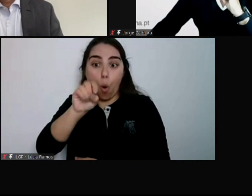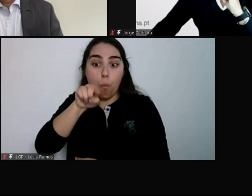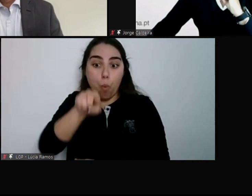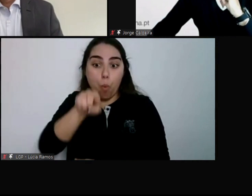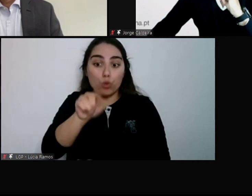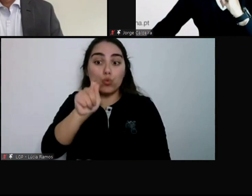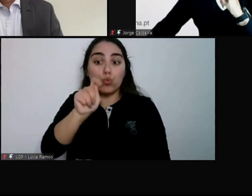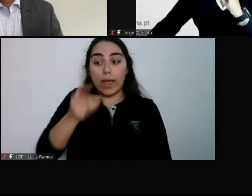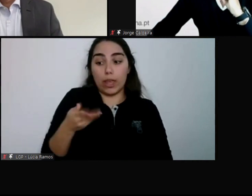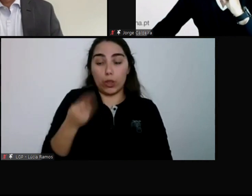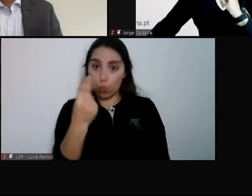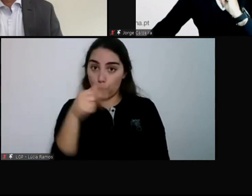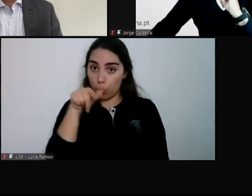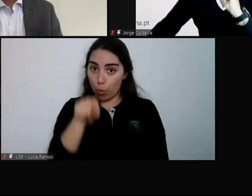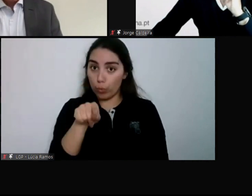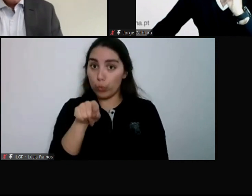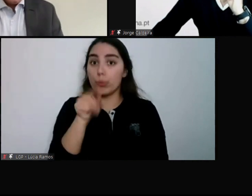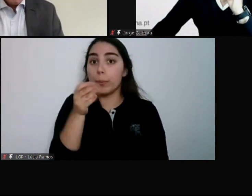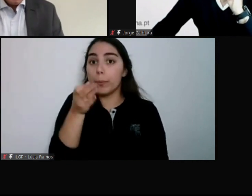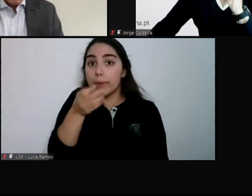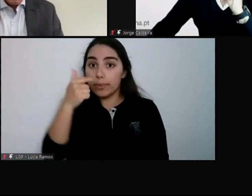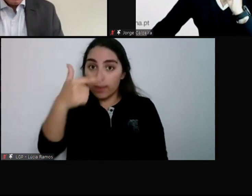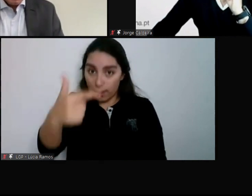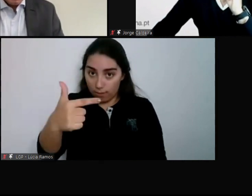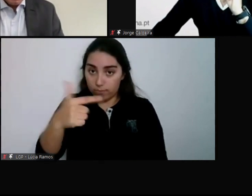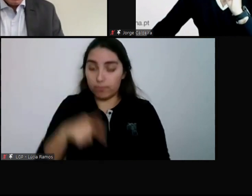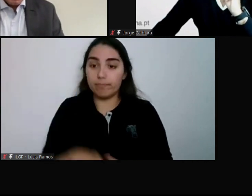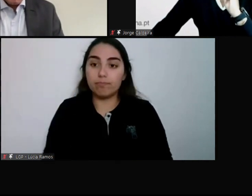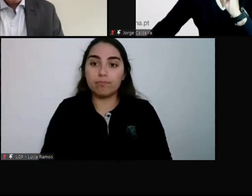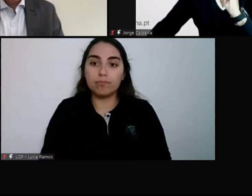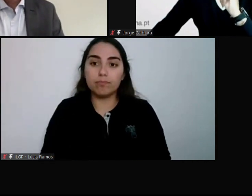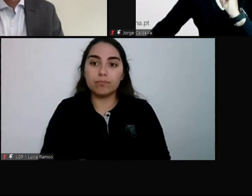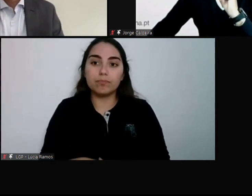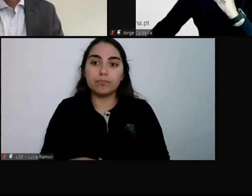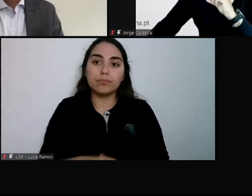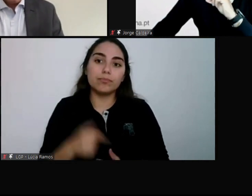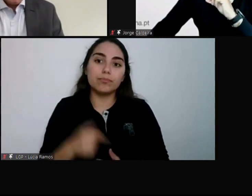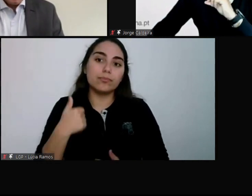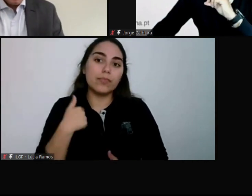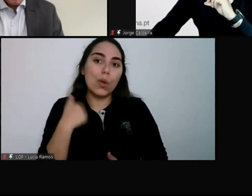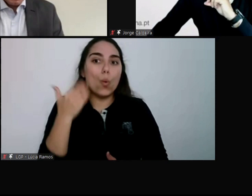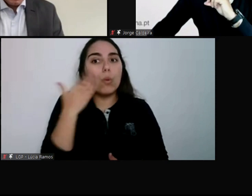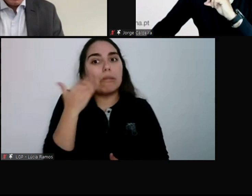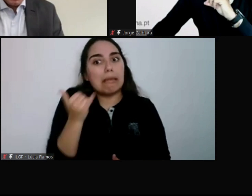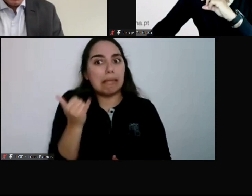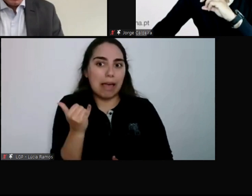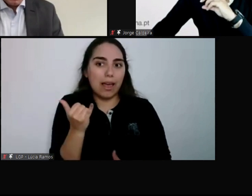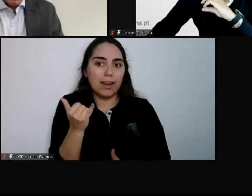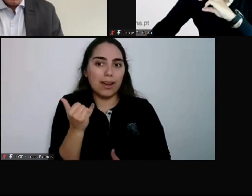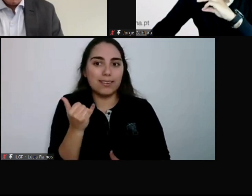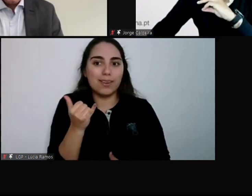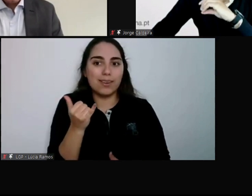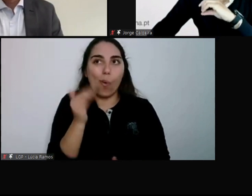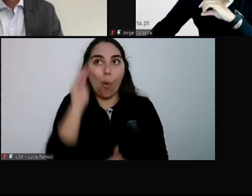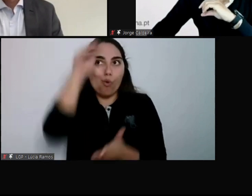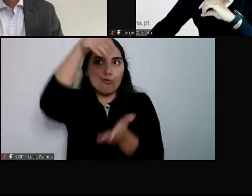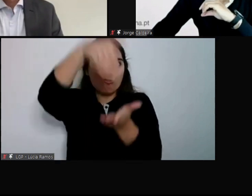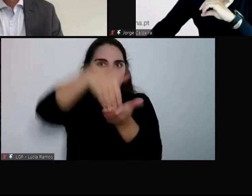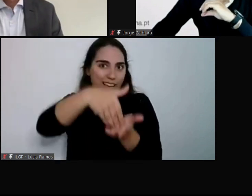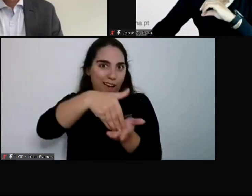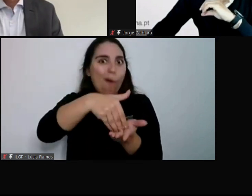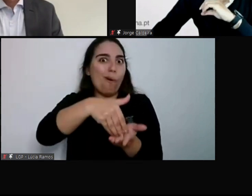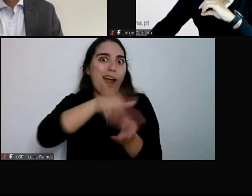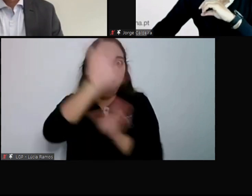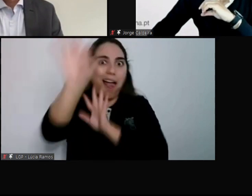www.nau.edu.pt. Eu não me atrevo sequer a tentar tirar conclusões deste painel no tempo que temos